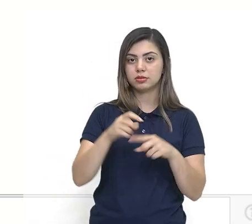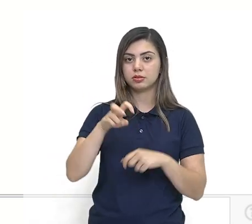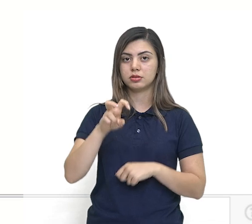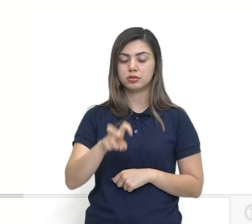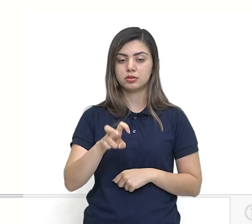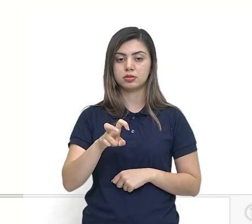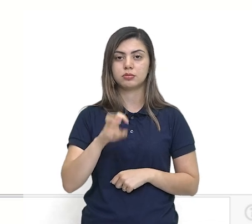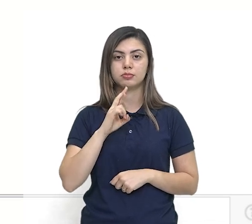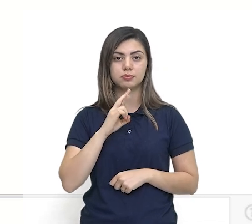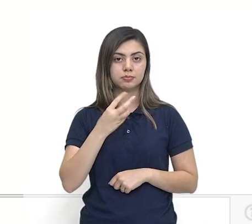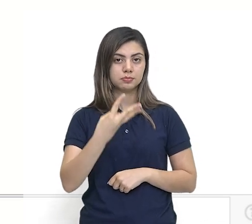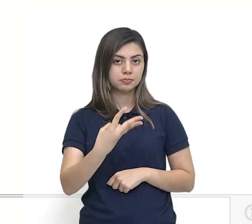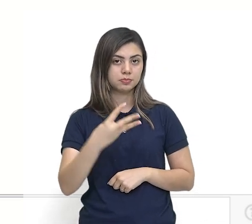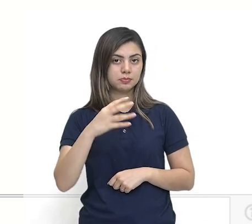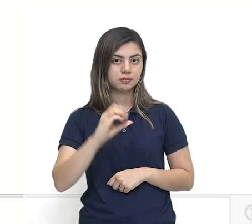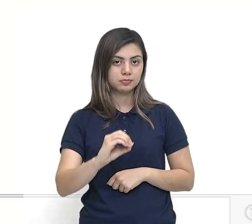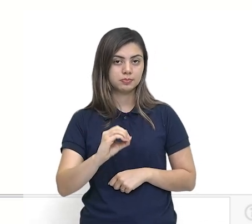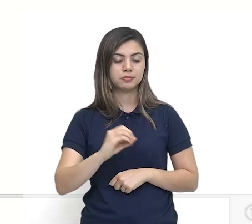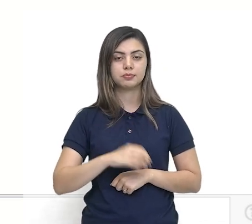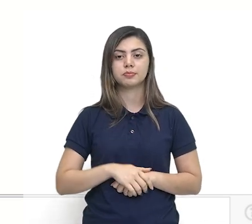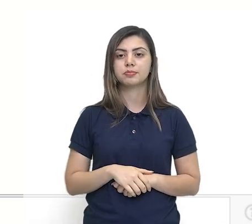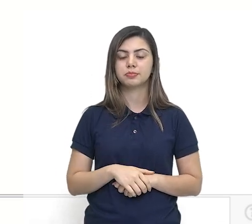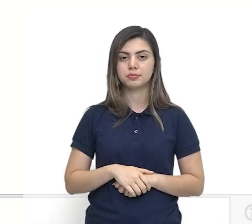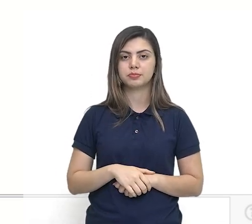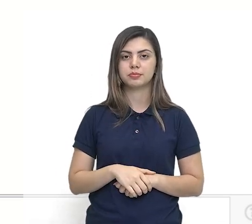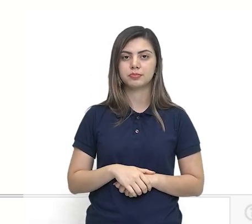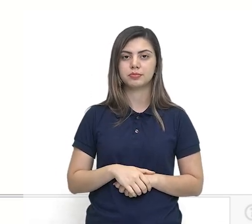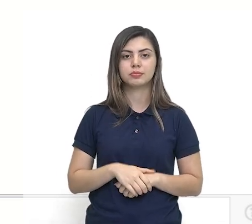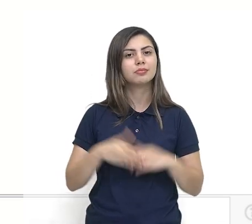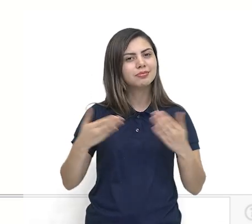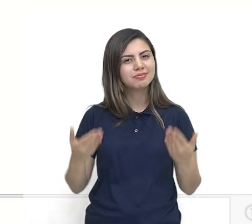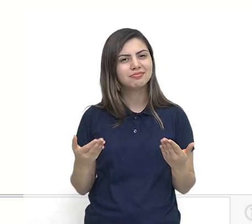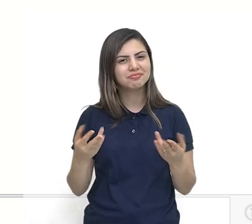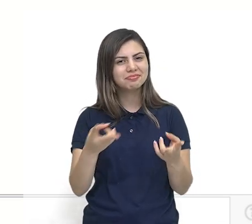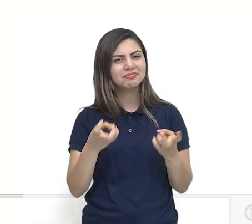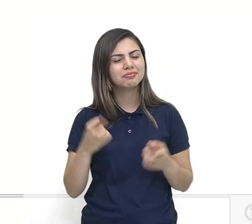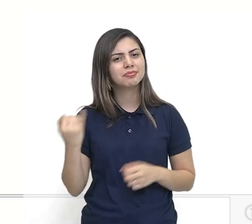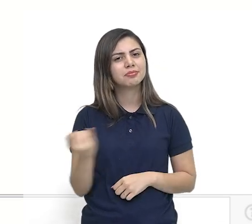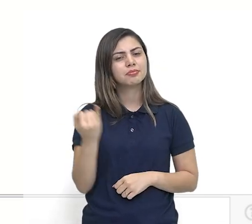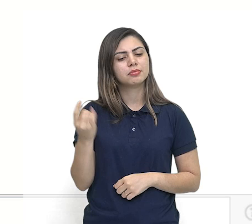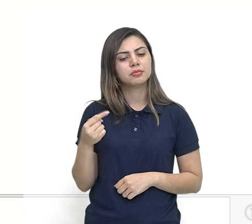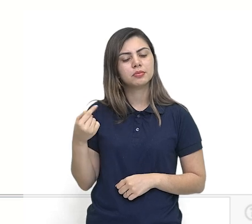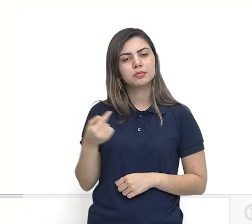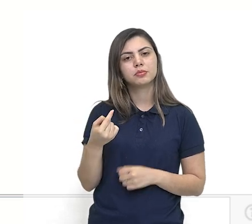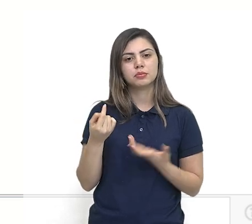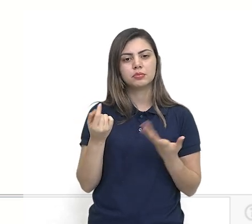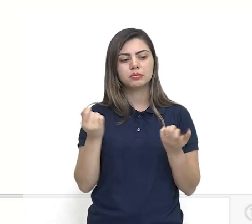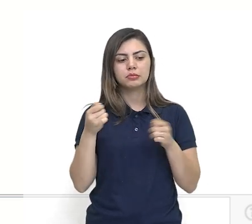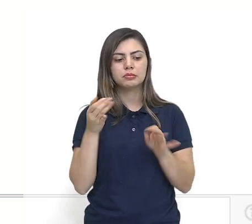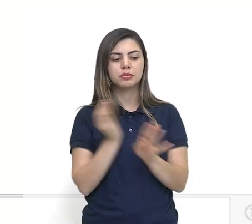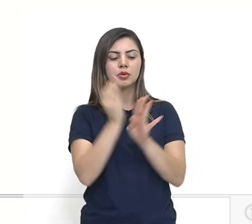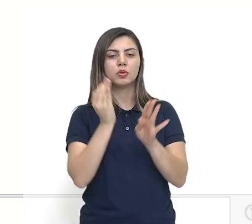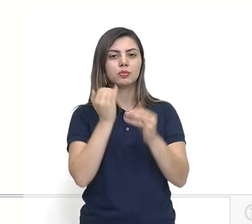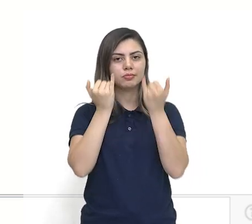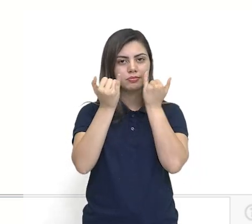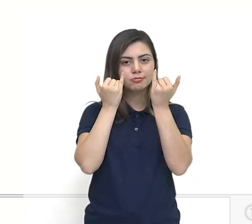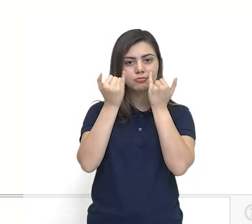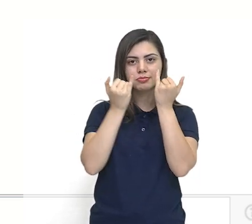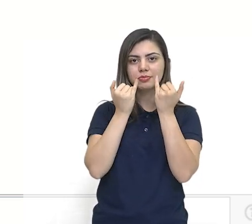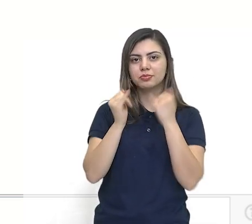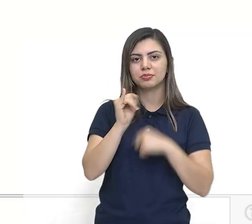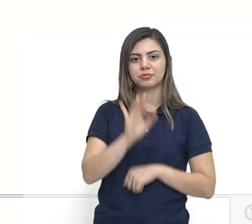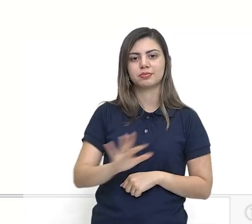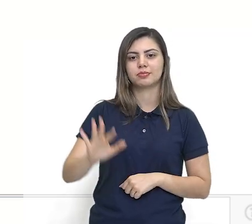5, 30. Certo? Então, é importante nós sabermos identificar, né? Quem é quem